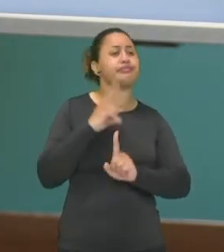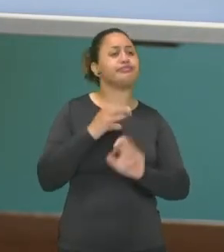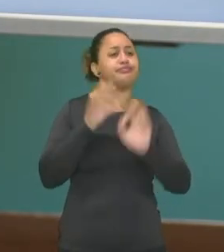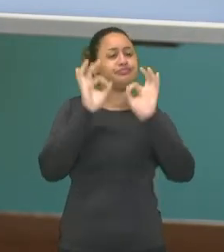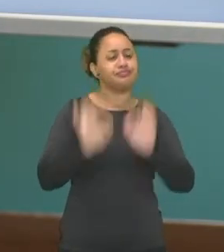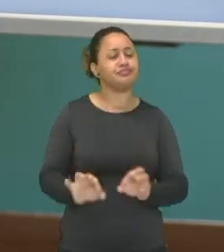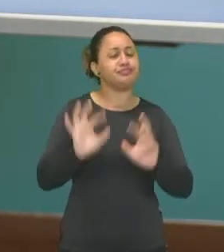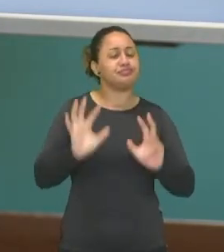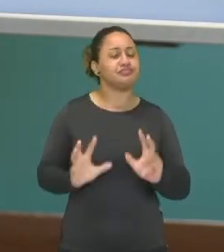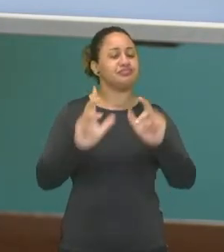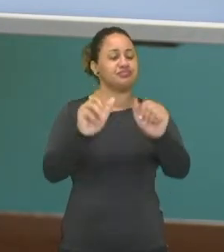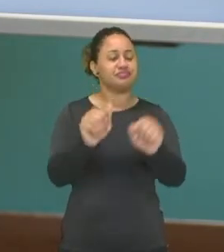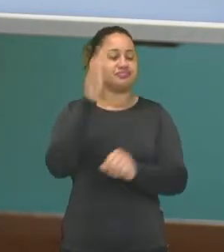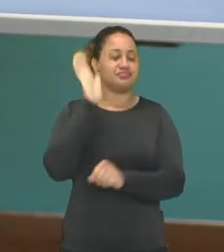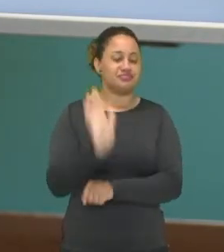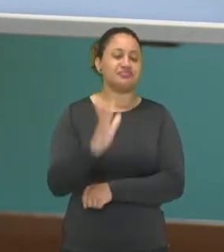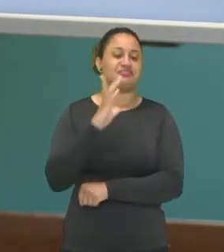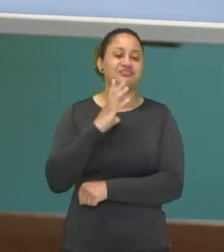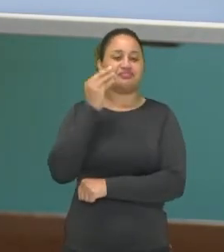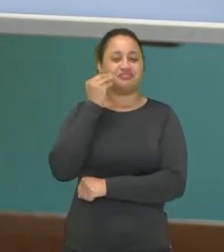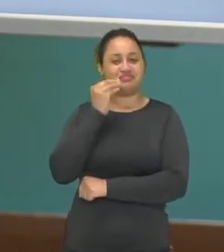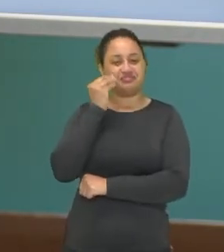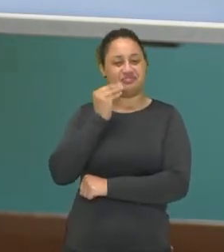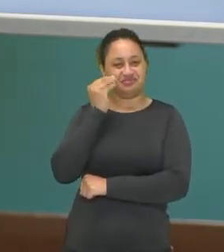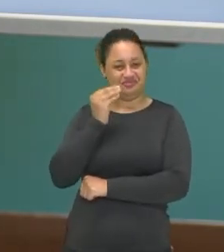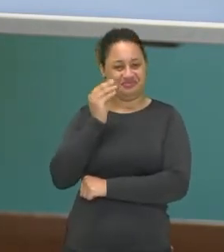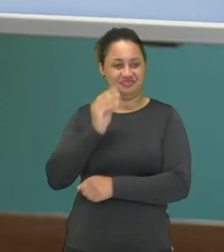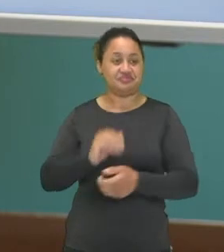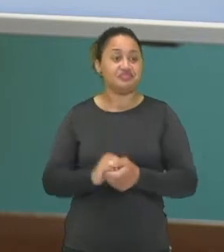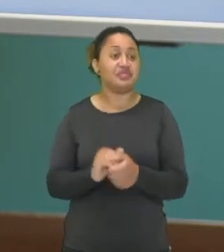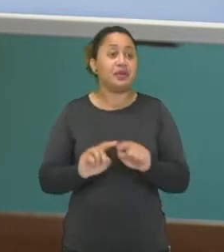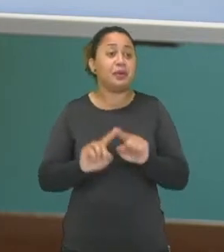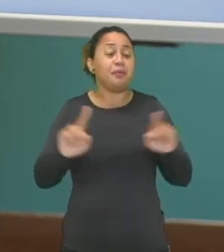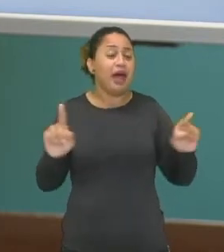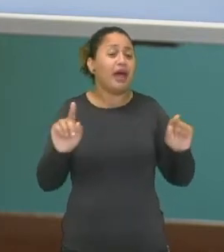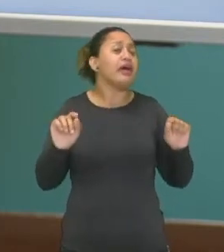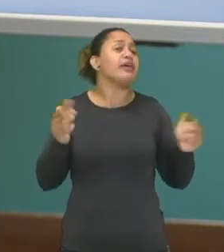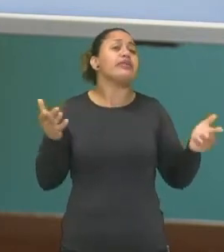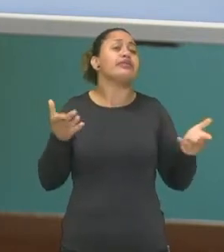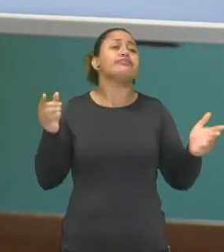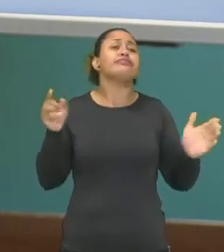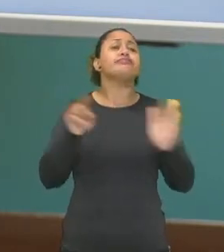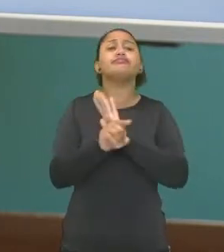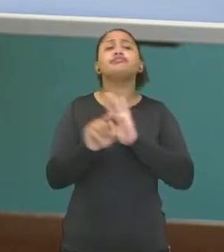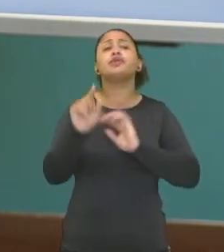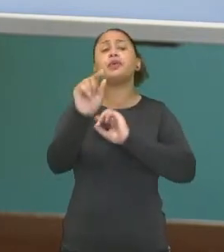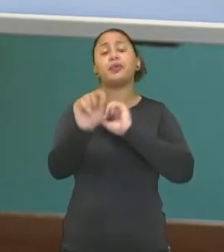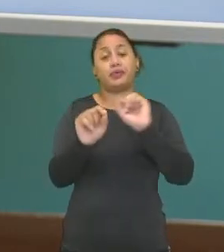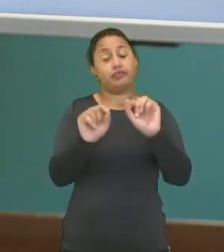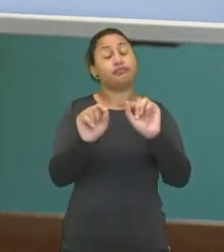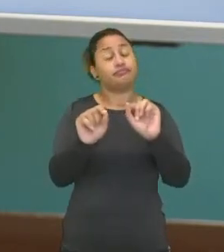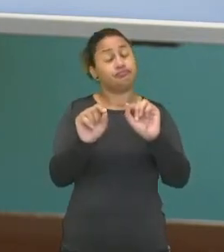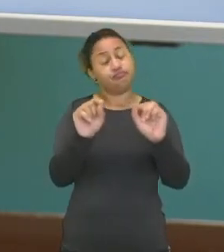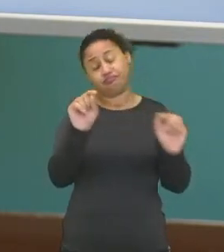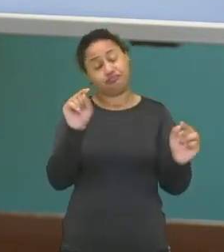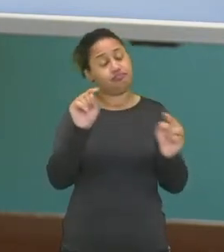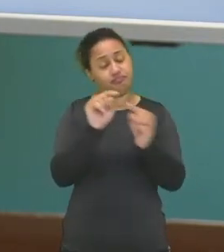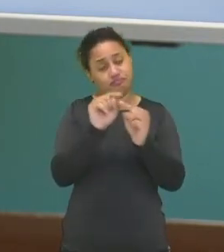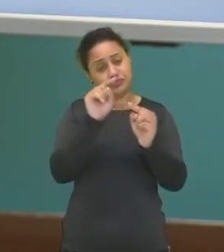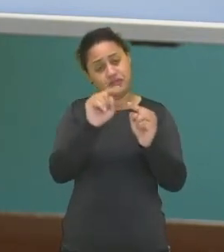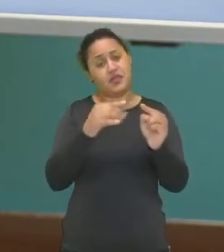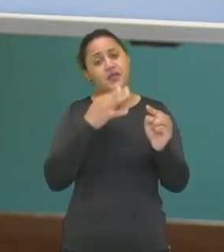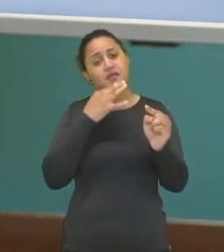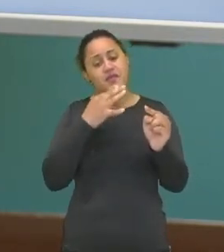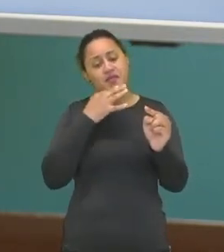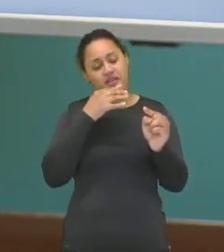que todos vocês já tiveram alguma experiência. Mas eu pergunto, né? Hoje o nosso objetivo é conhecer um